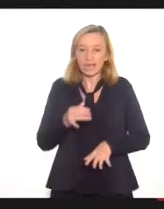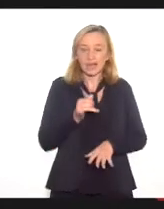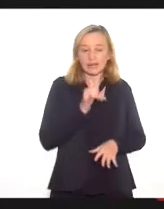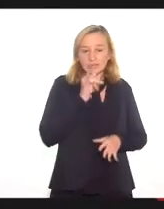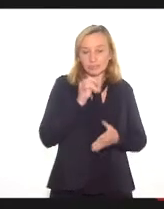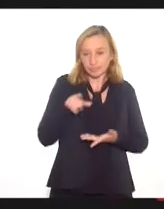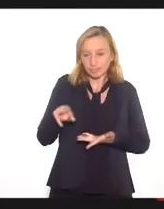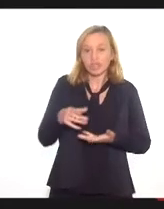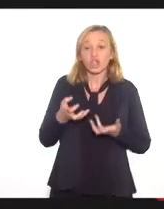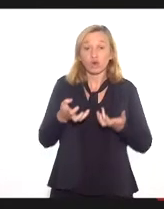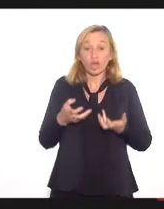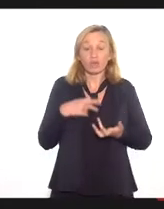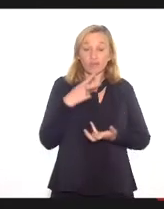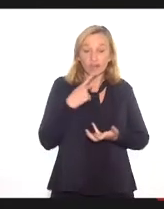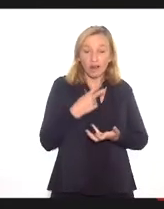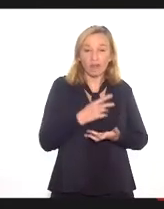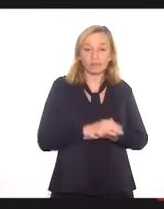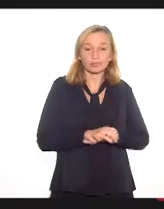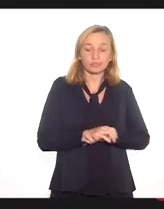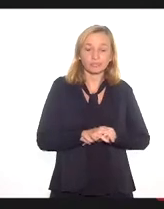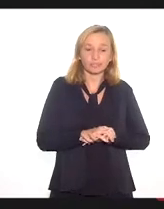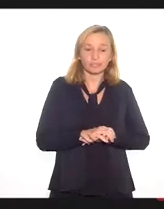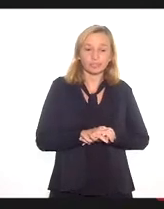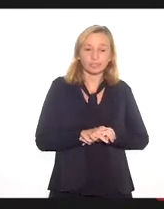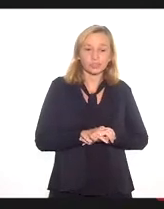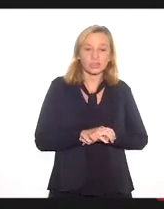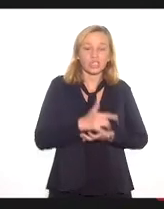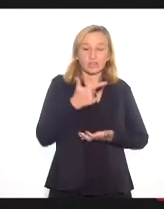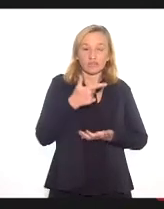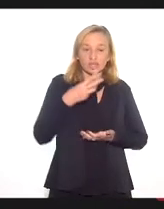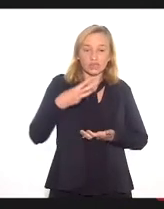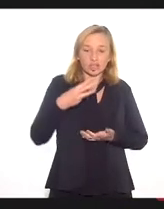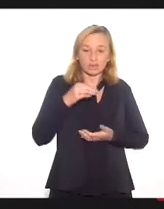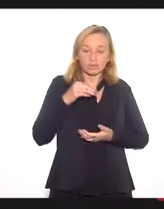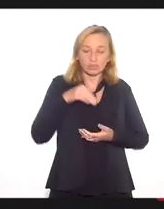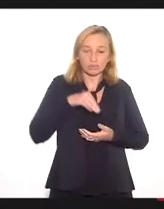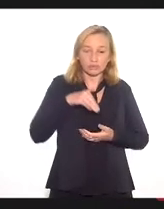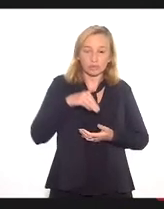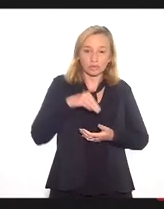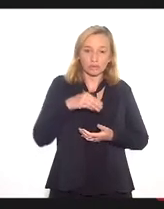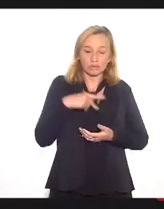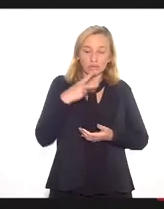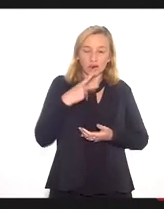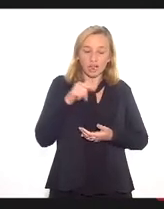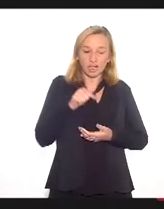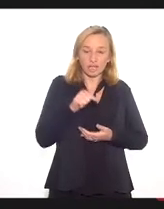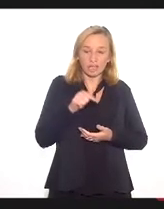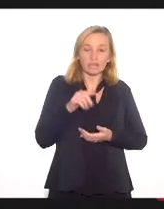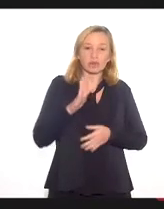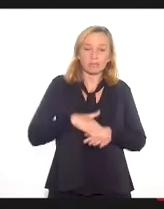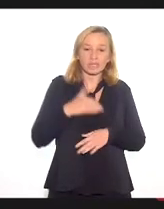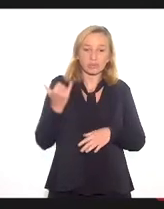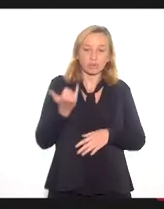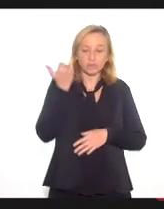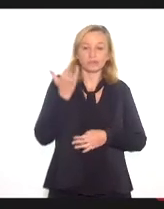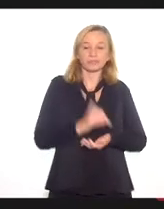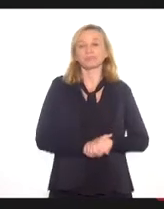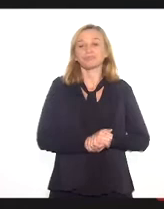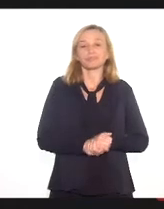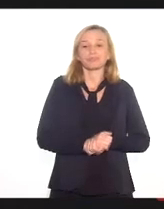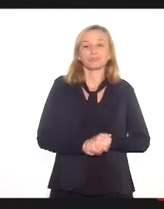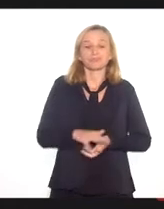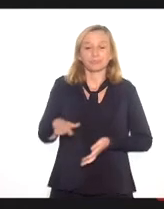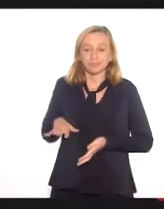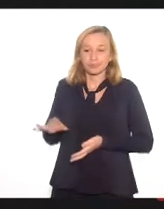Mas eu quero entrar e eu vou gastar os últimos 3 minutos aqui para colocar a questão que eu acho que é mais importante. As